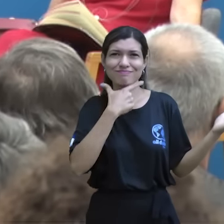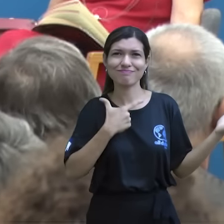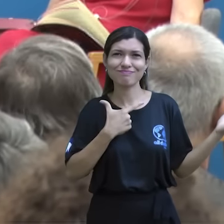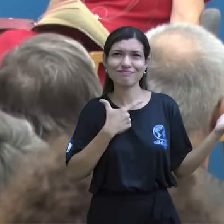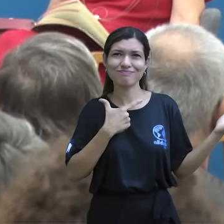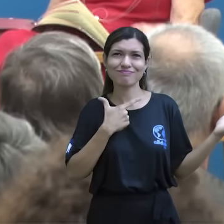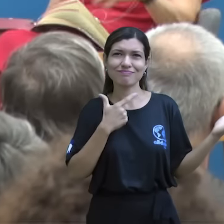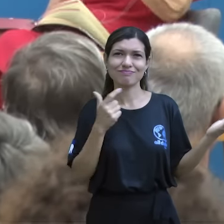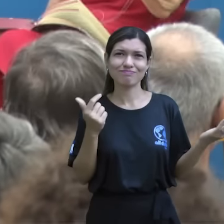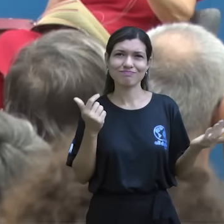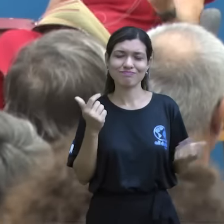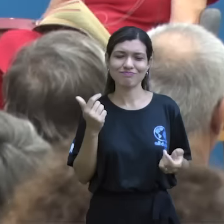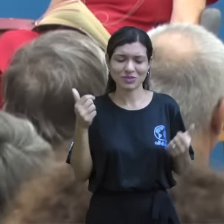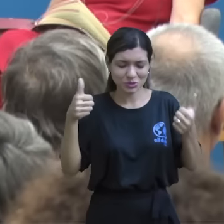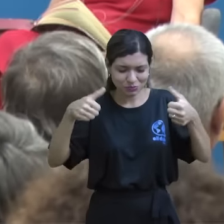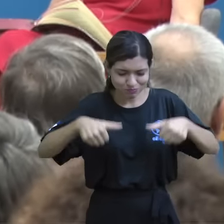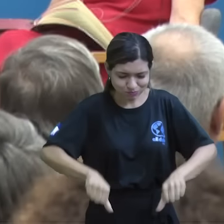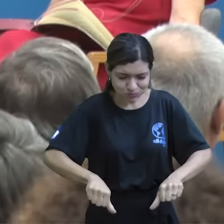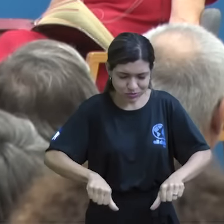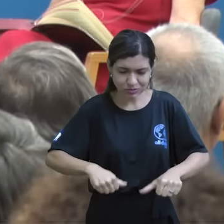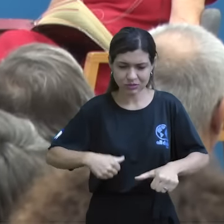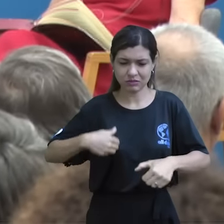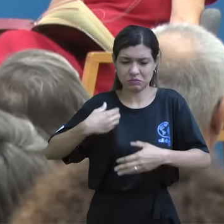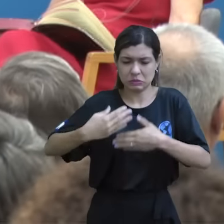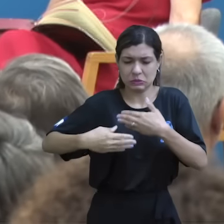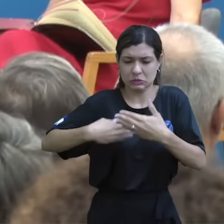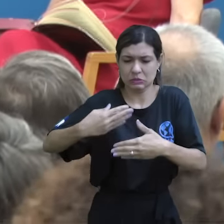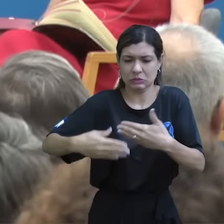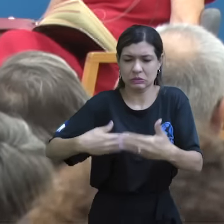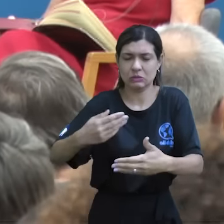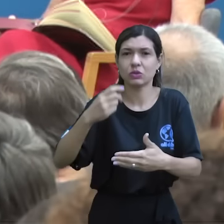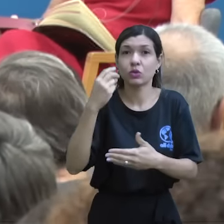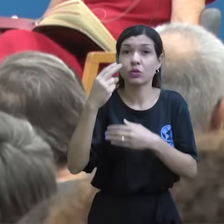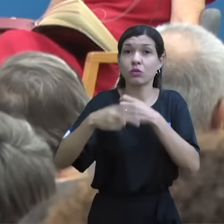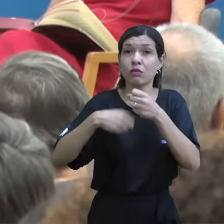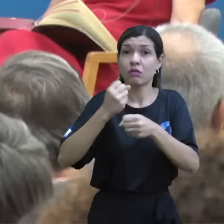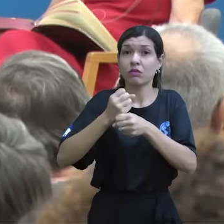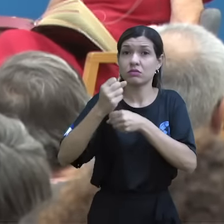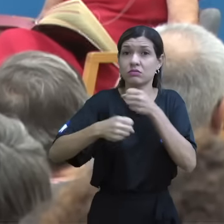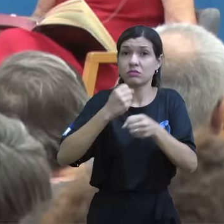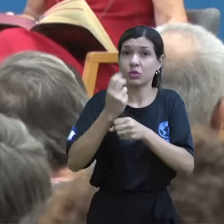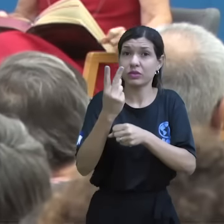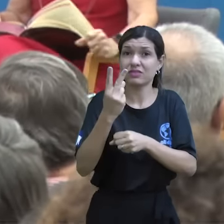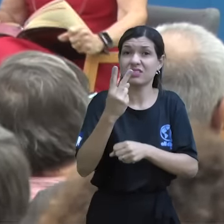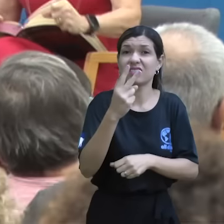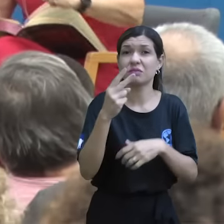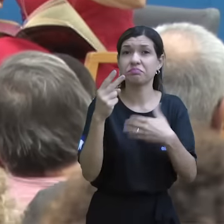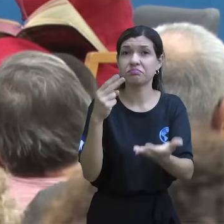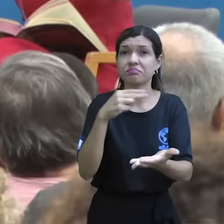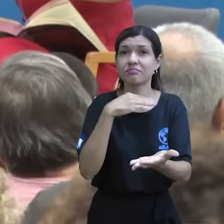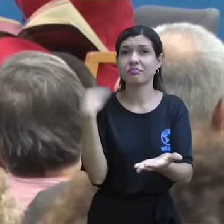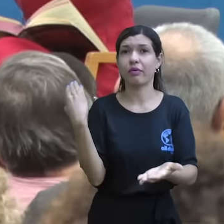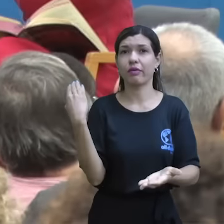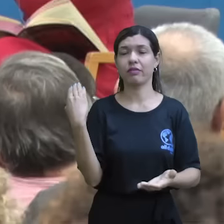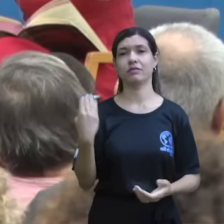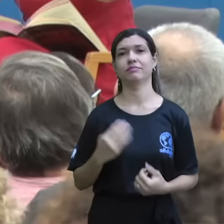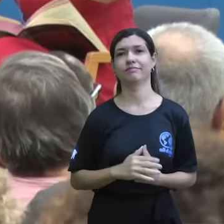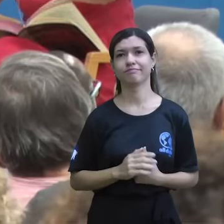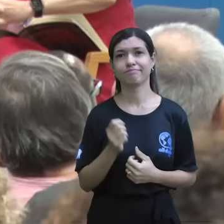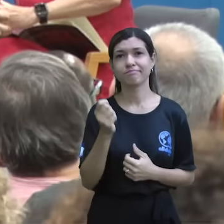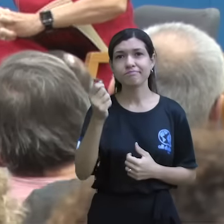né? Então, um ano e pouco depois, né? Mas essa coisa, né, que